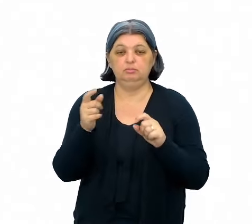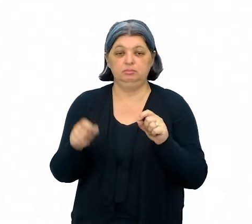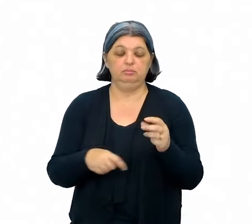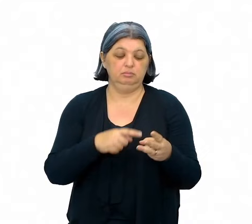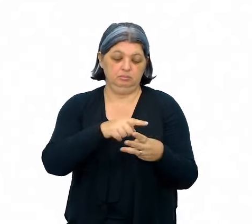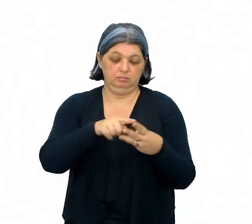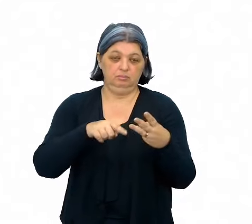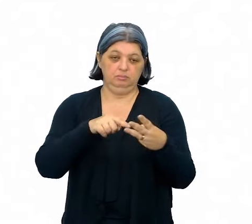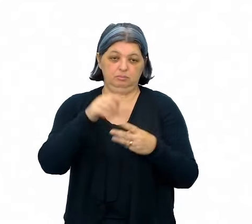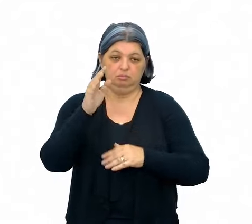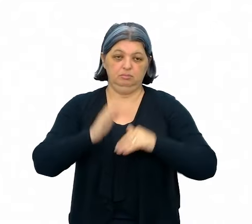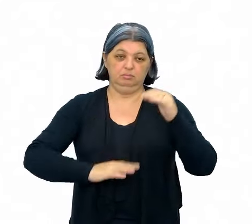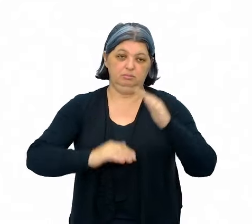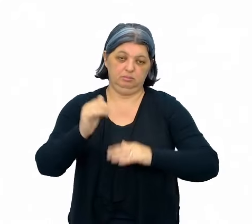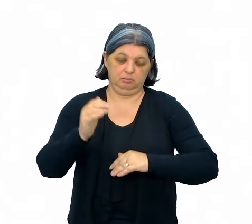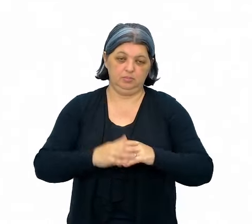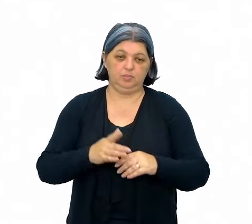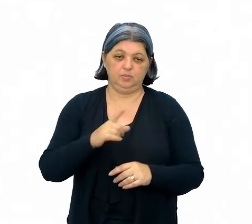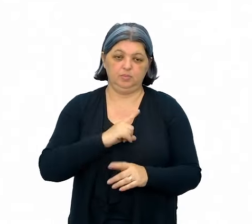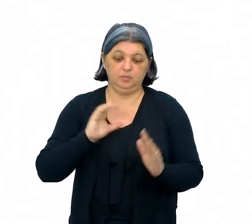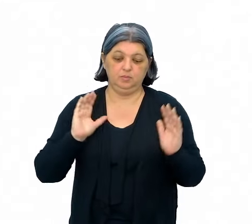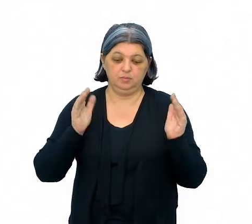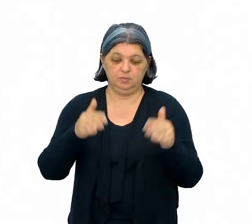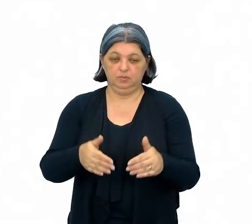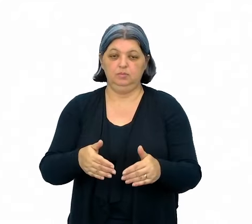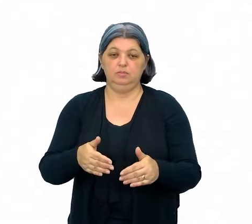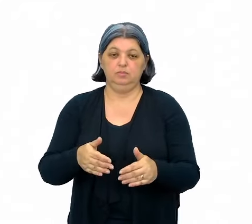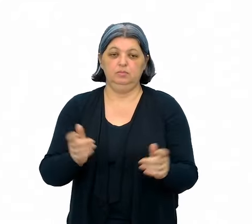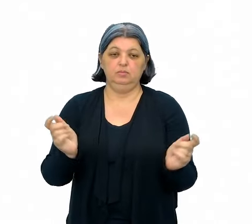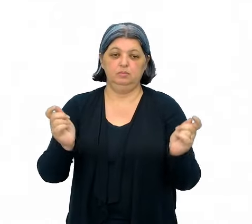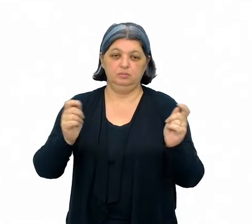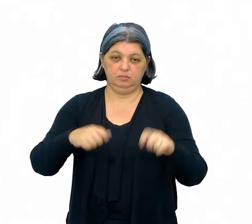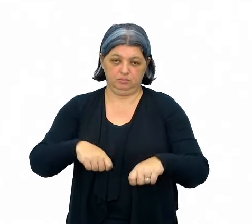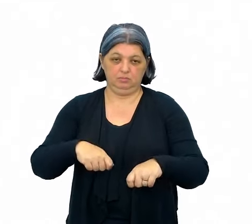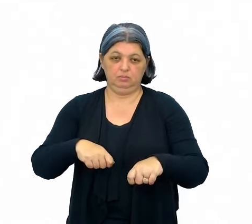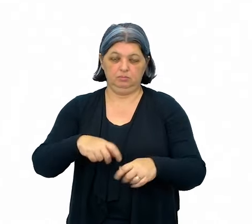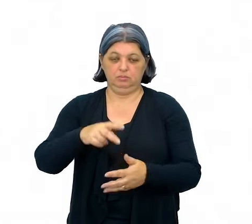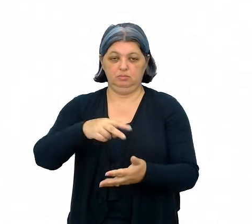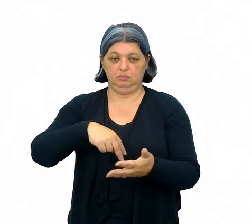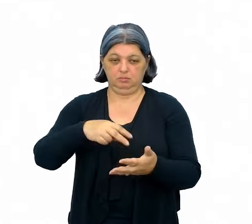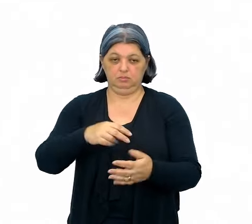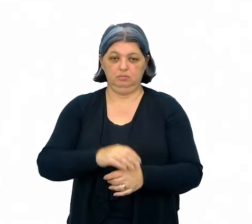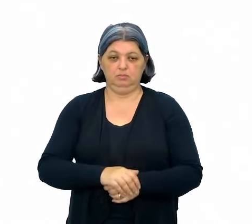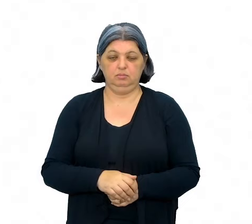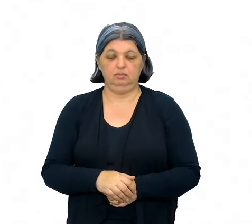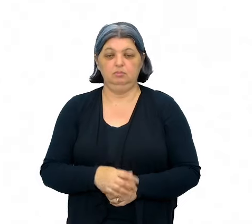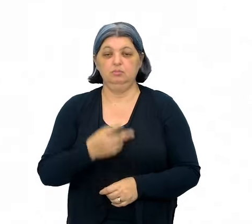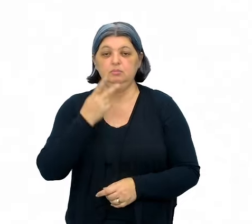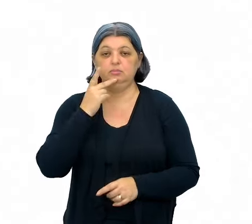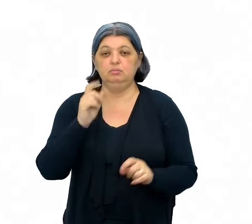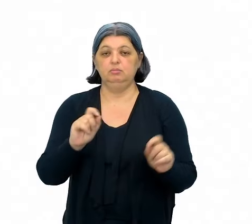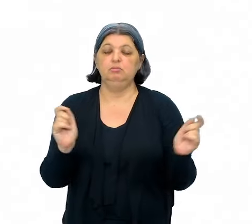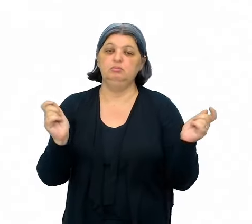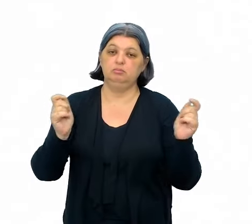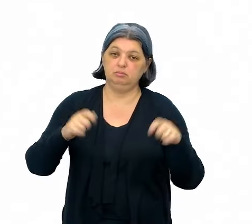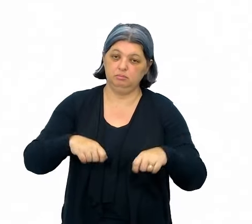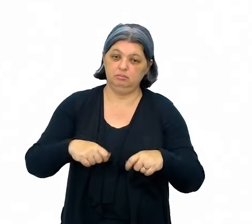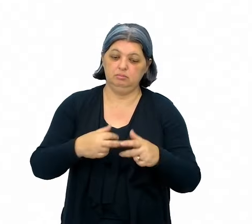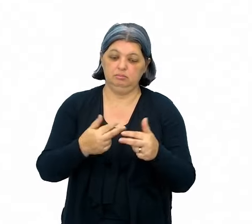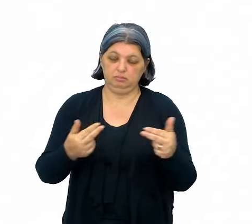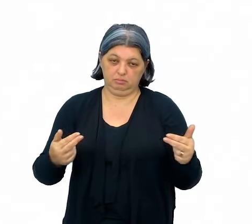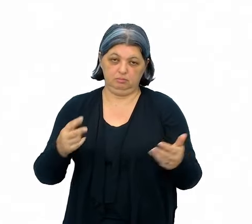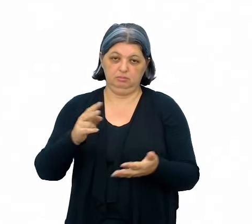três habilidades, elas estão voltadas para a competência leitora e dizem respeito às capacidades